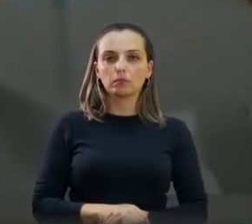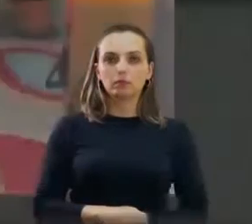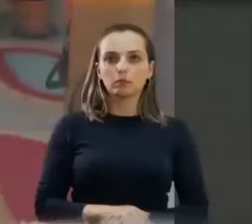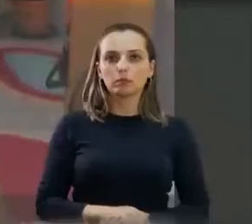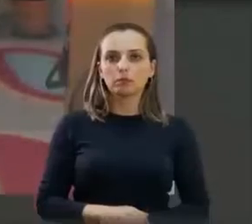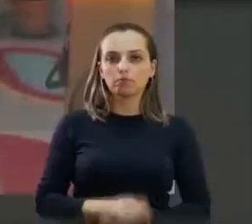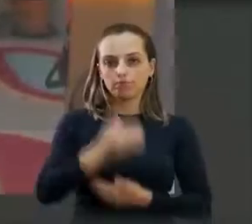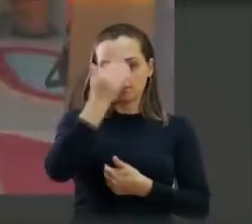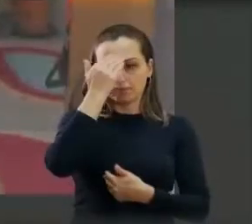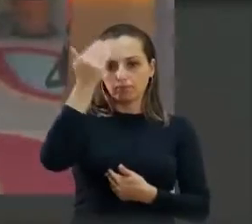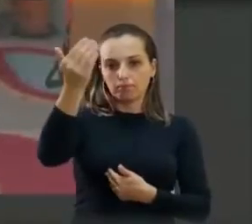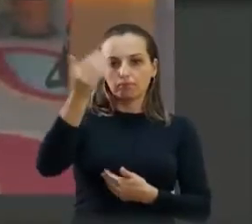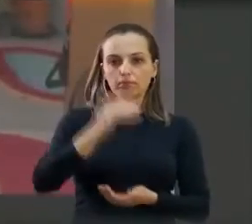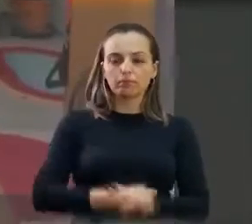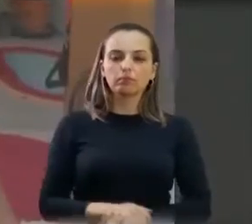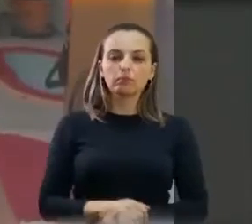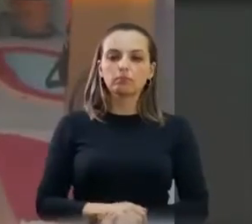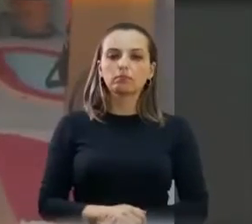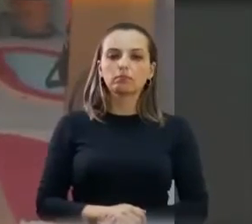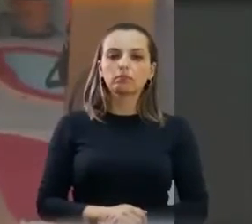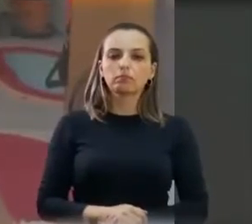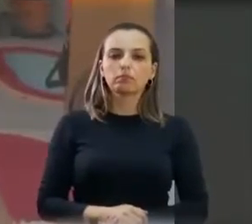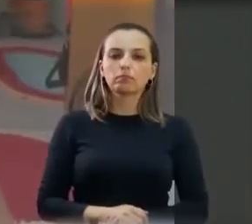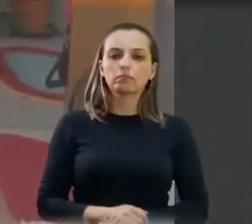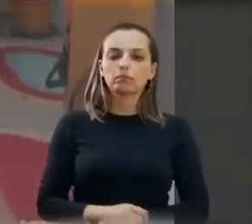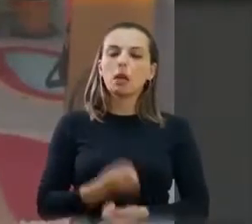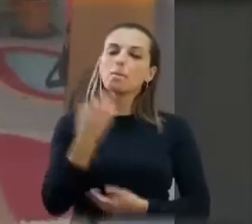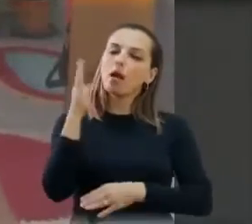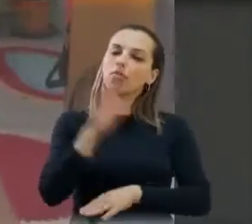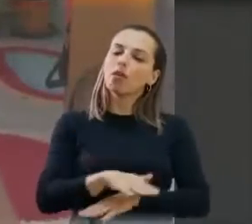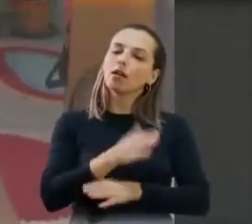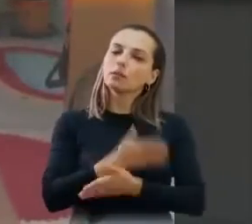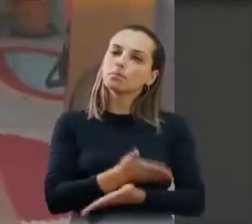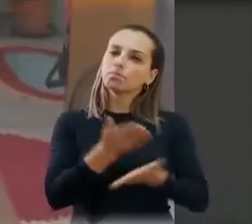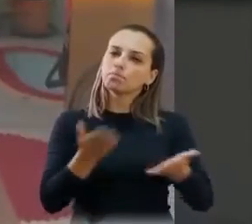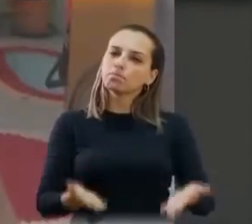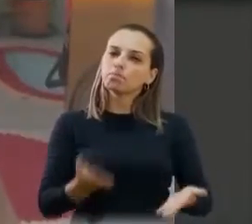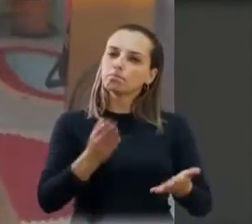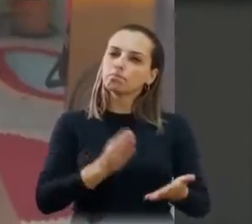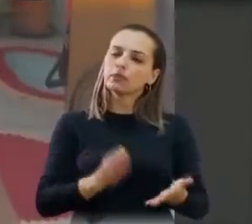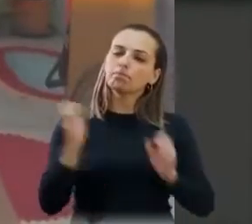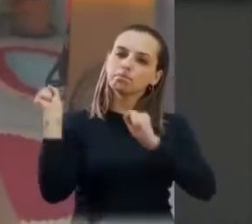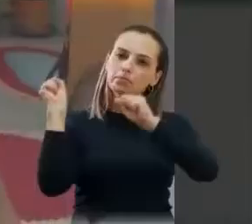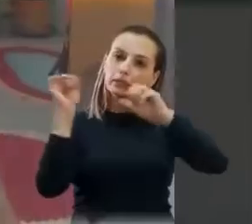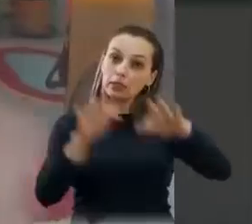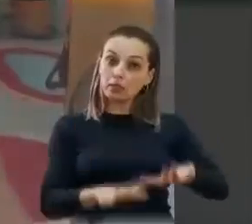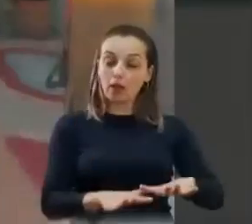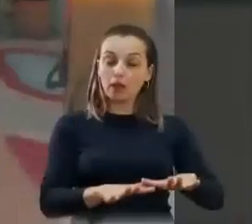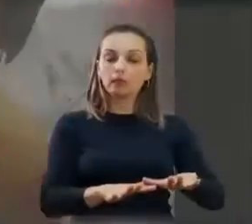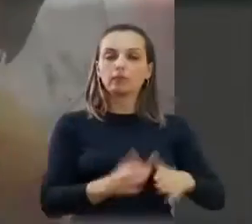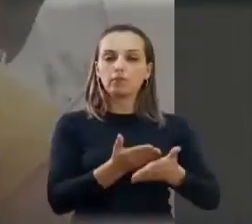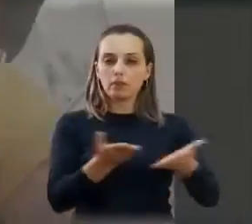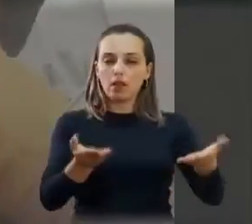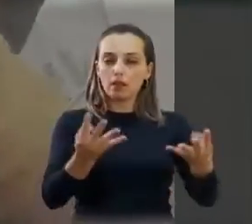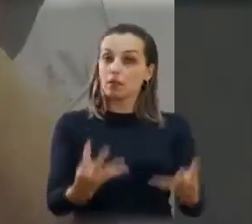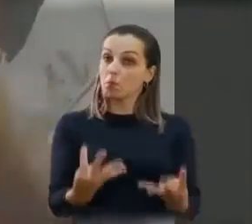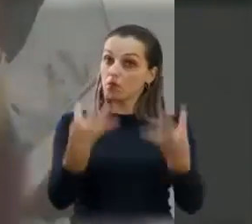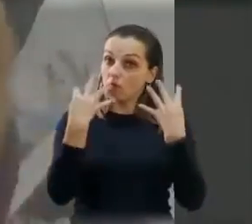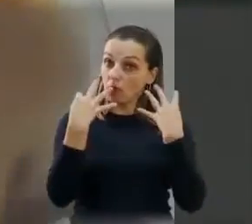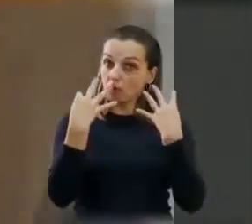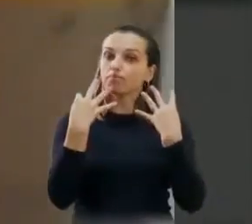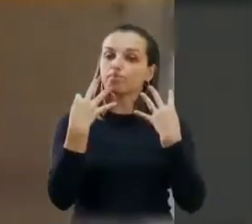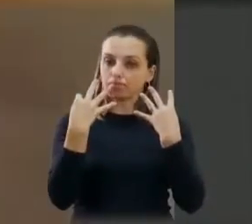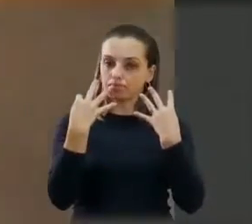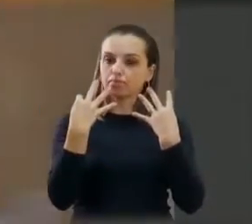Muito obrigada, senhor presidente. Novamente, uma boa tarde, santa e abençoada a toda a população araraquarense que nos acompanha, que